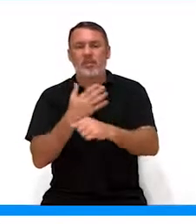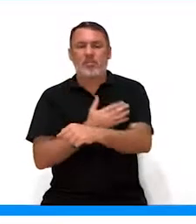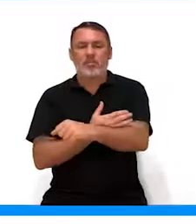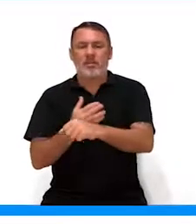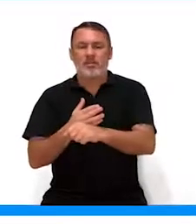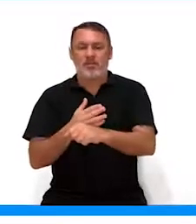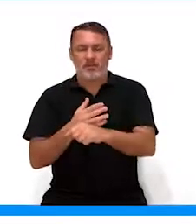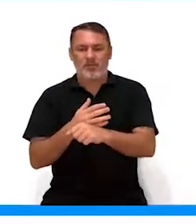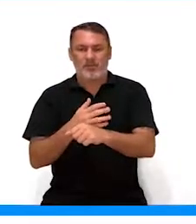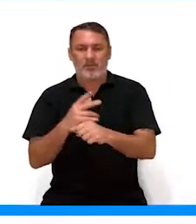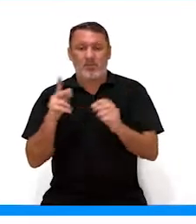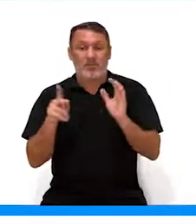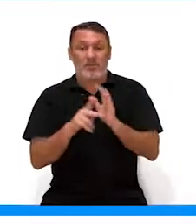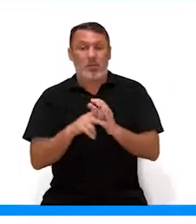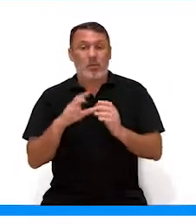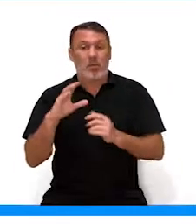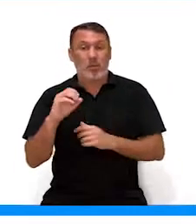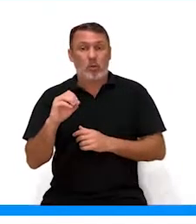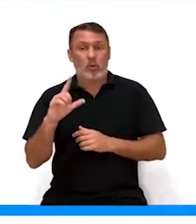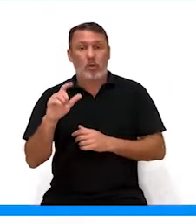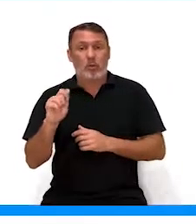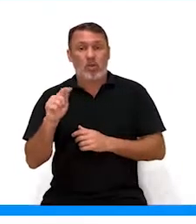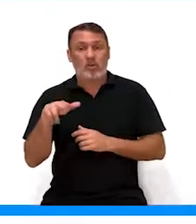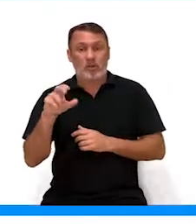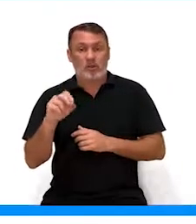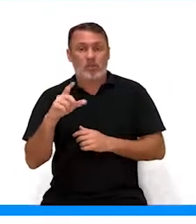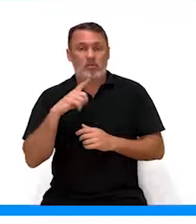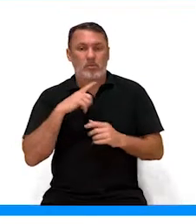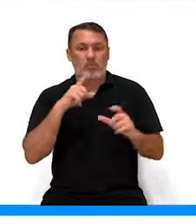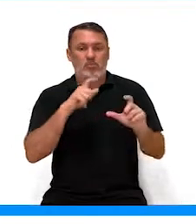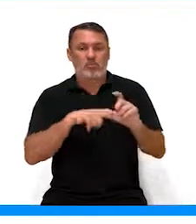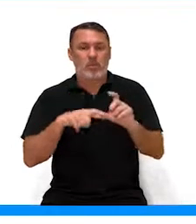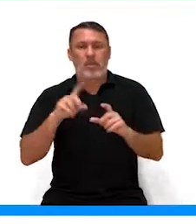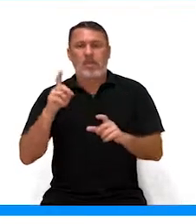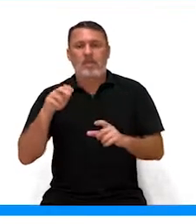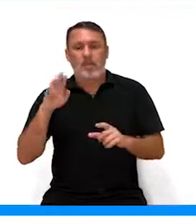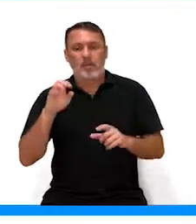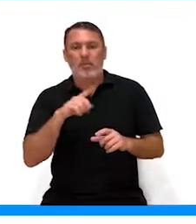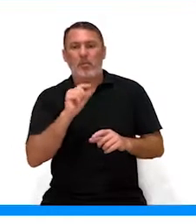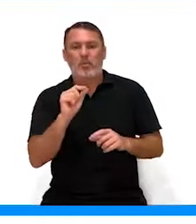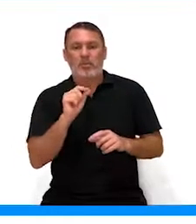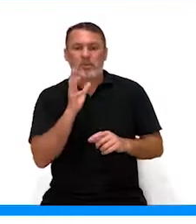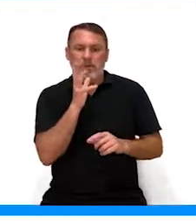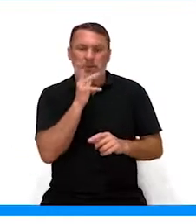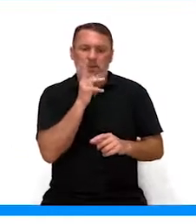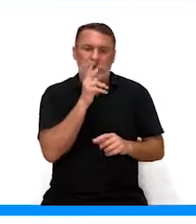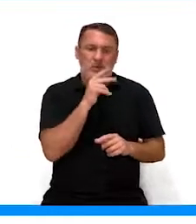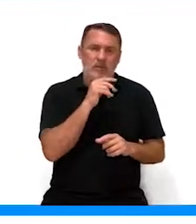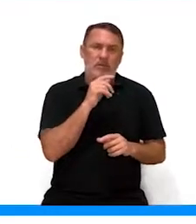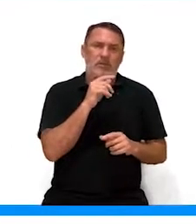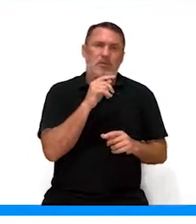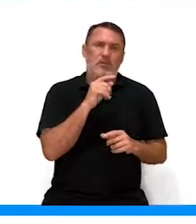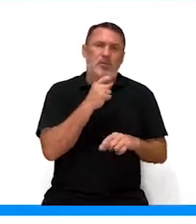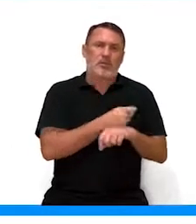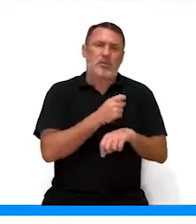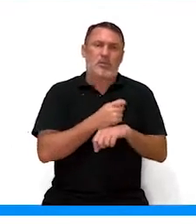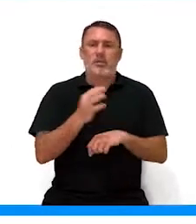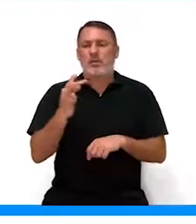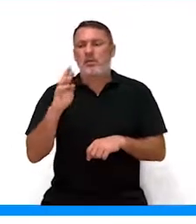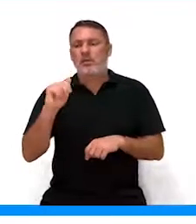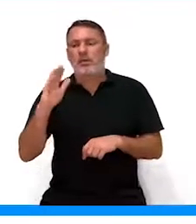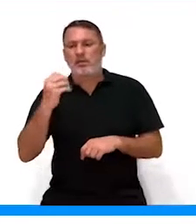compostas basicamente pela proteína colágeno. Então, a gente tem na derme esse colágeno que serve para resistir